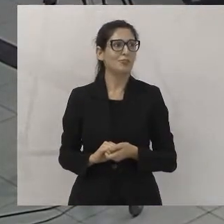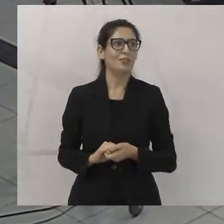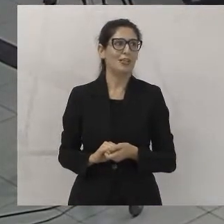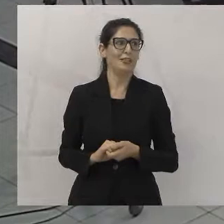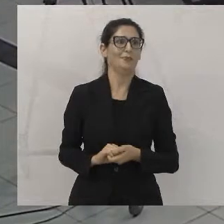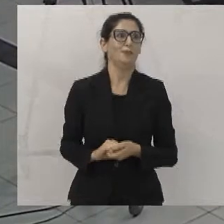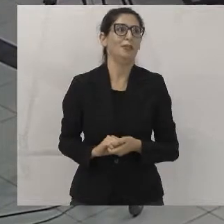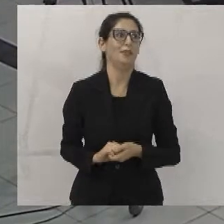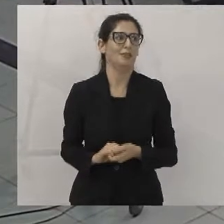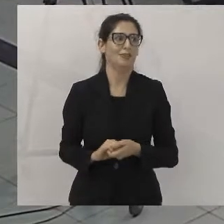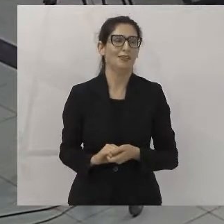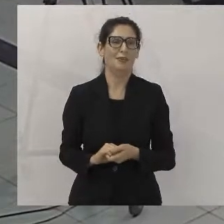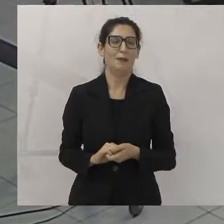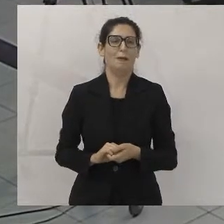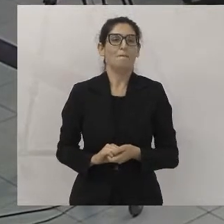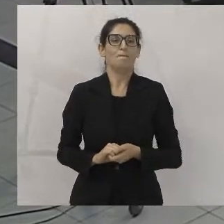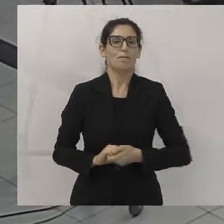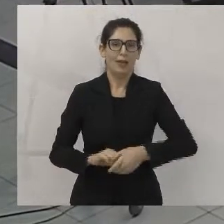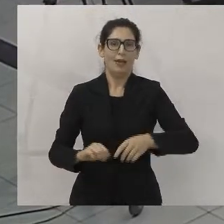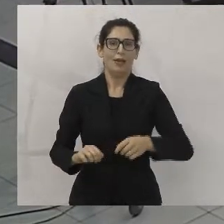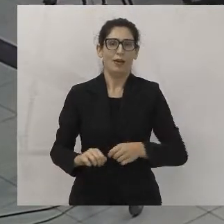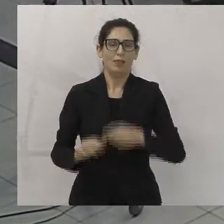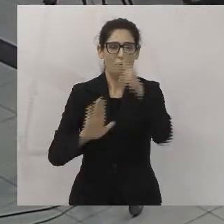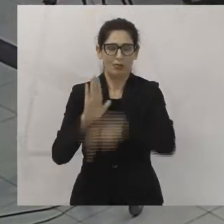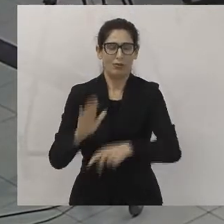projeto contínuo discussão